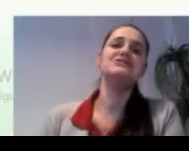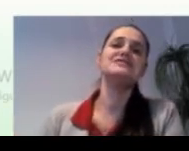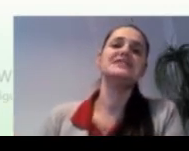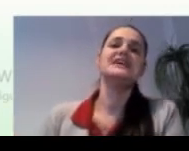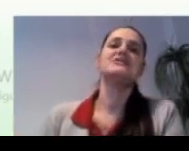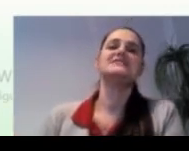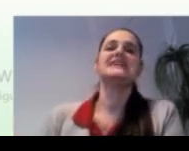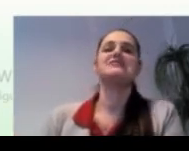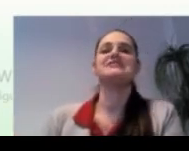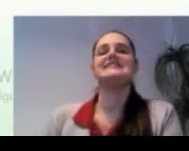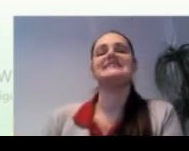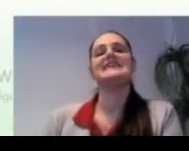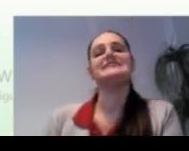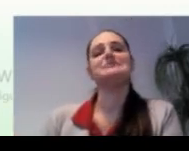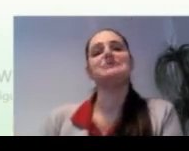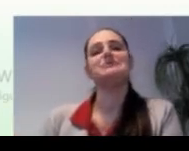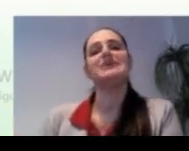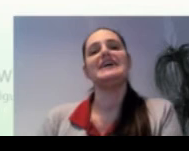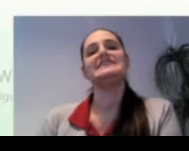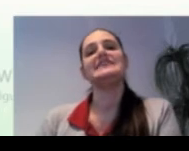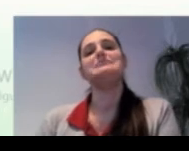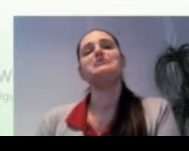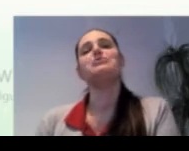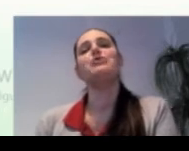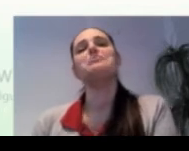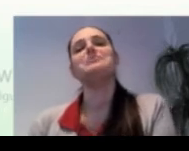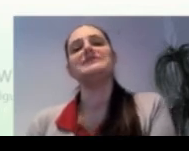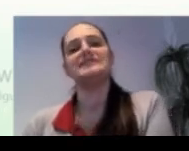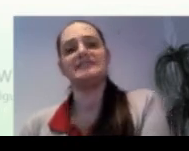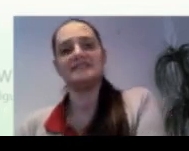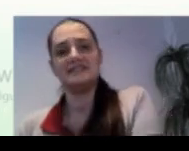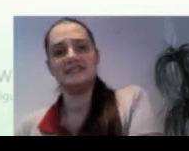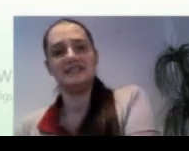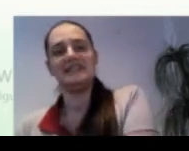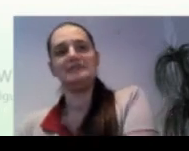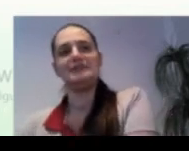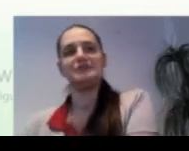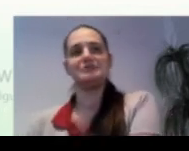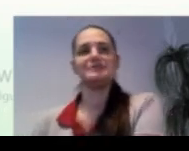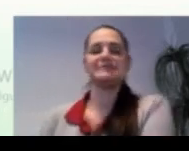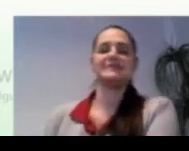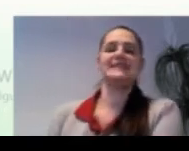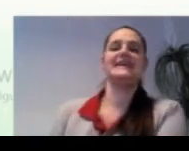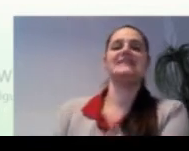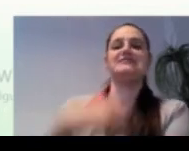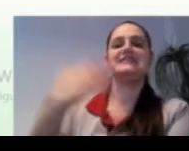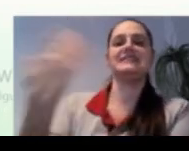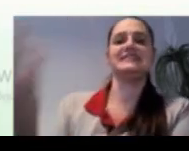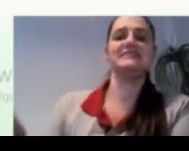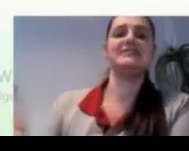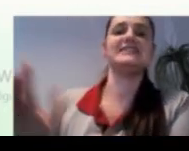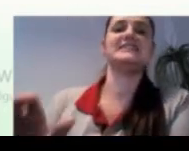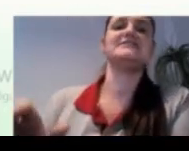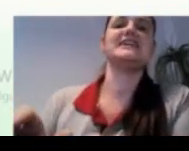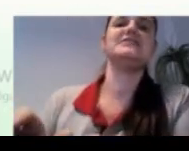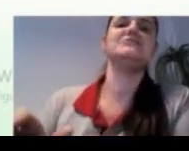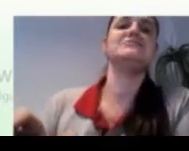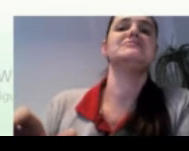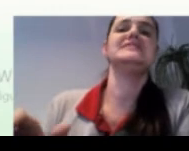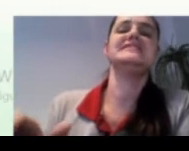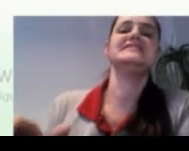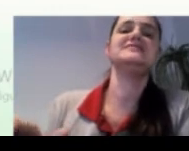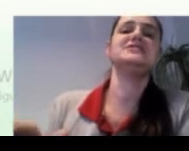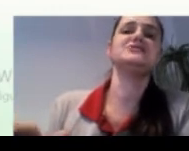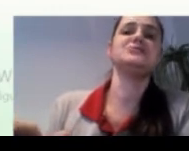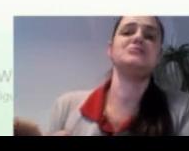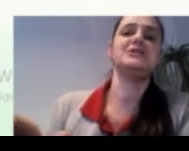único vírus consegue fazer 10.000 a 100.000 cópias dele mesmo. E aí infectando cada